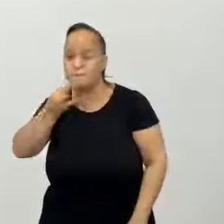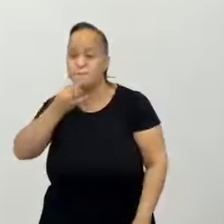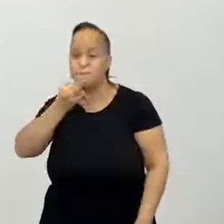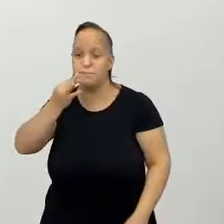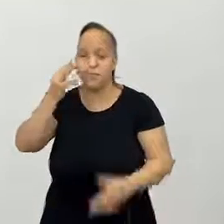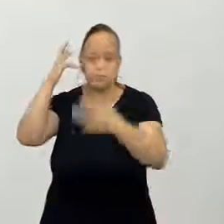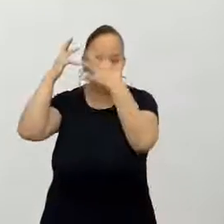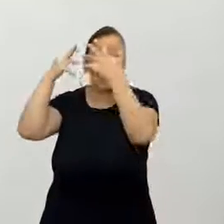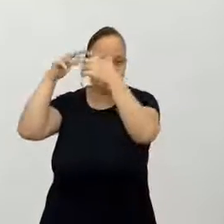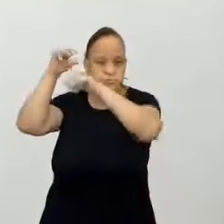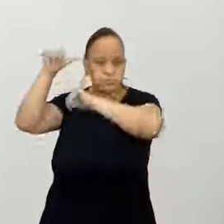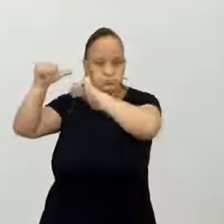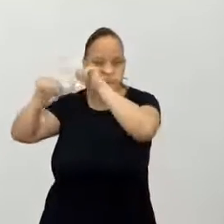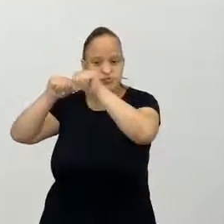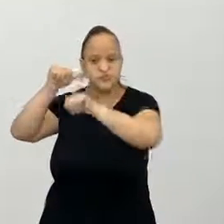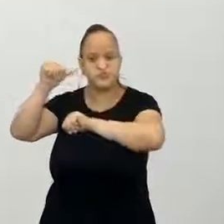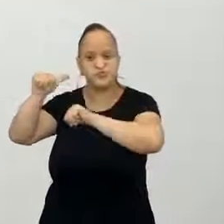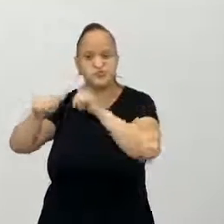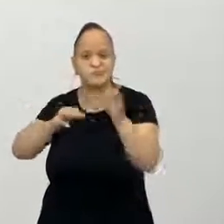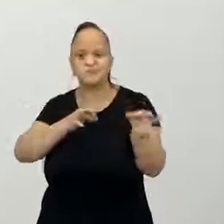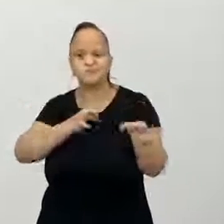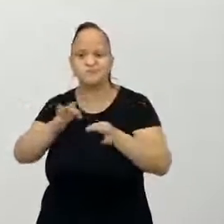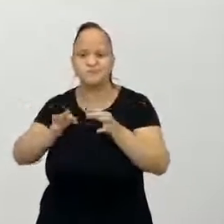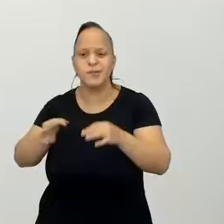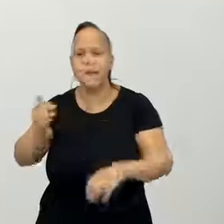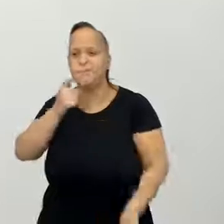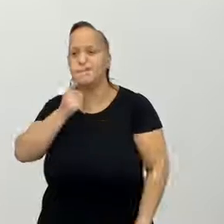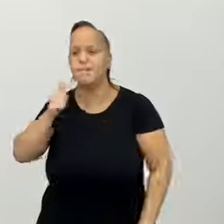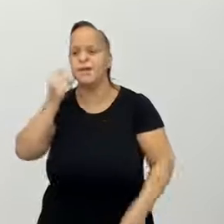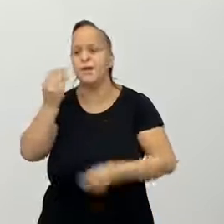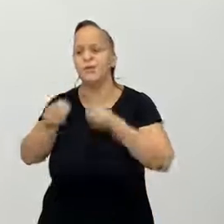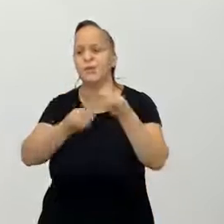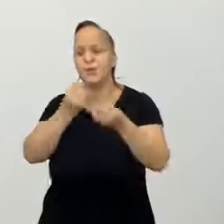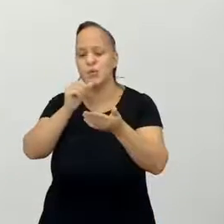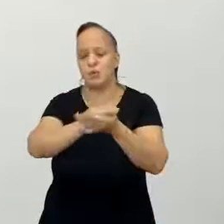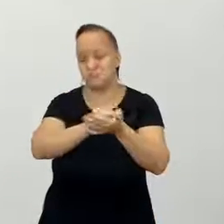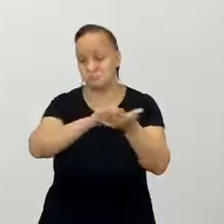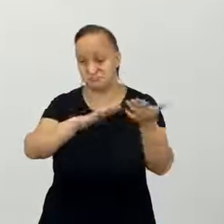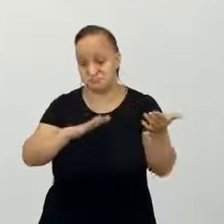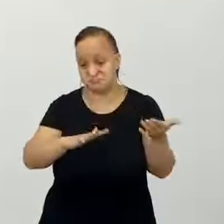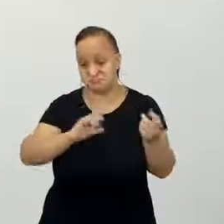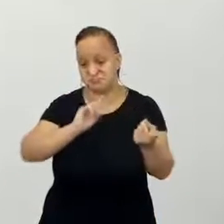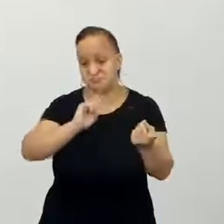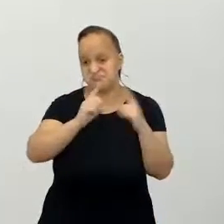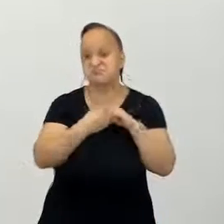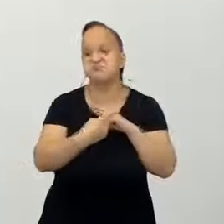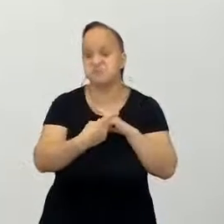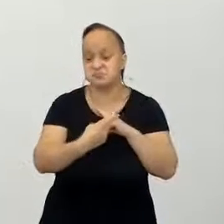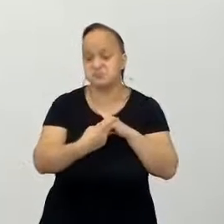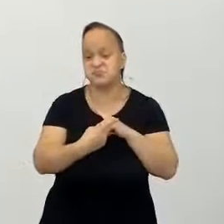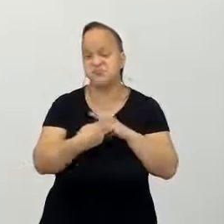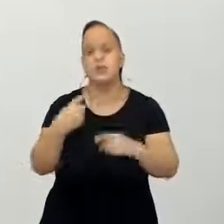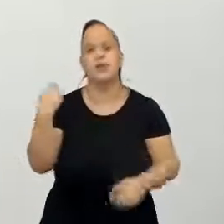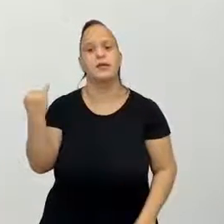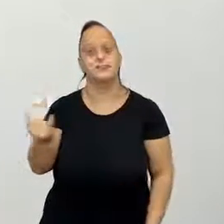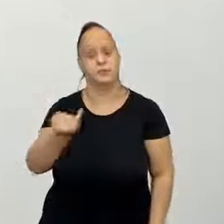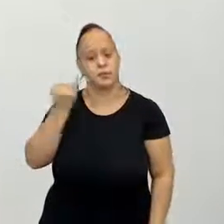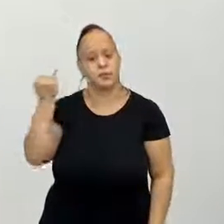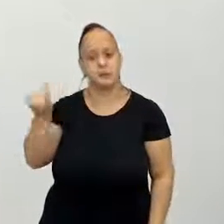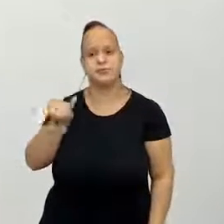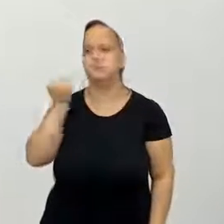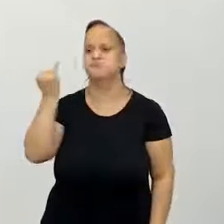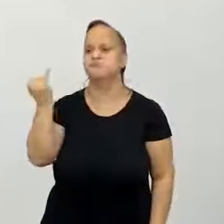gente pode trabalhar essas atividades. Então, se apropriar dessas habilidades é de fundamental importância para a gente